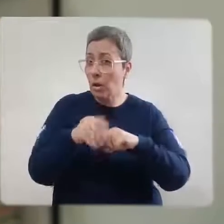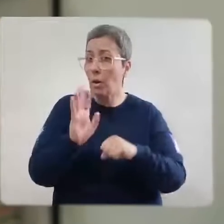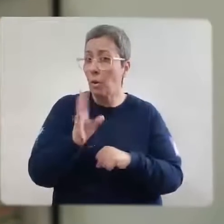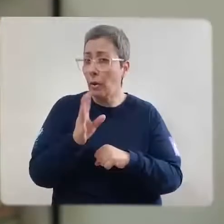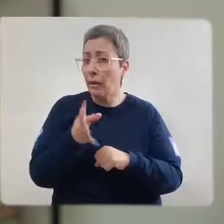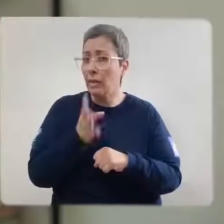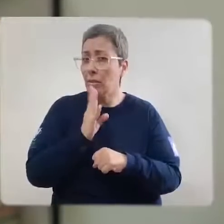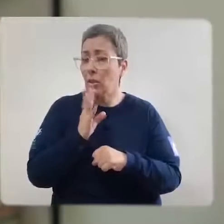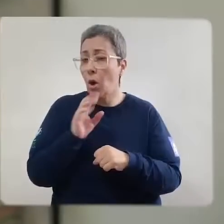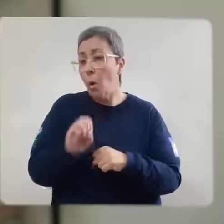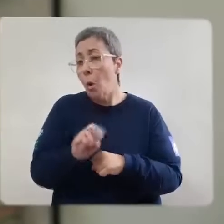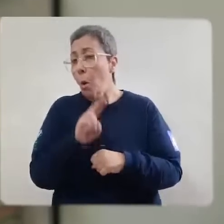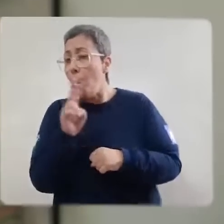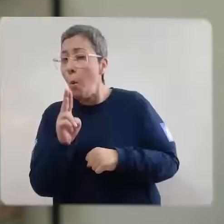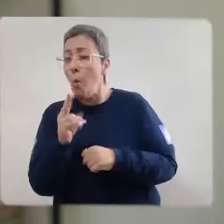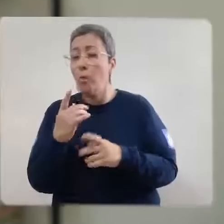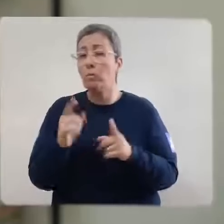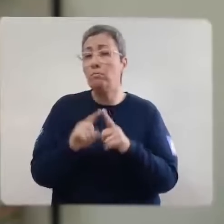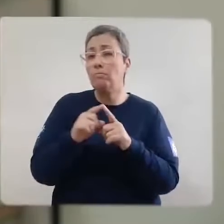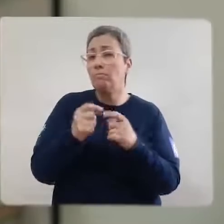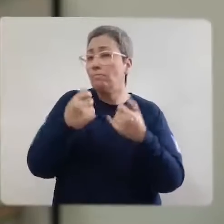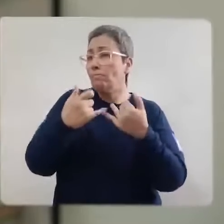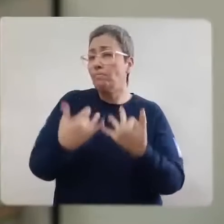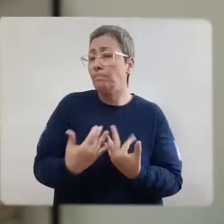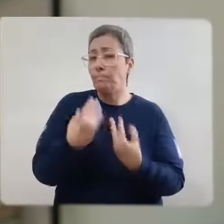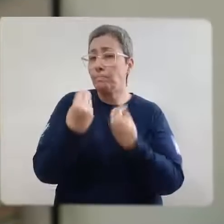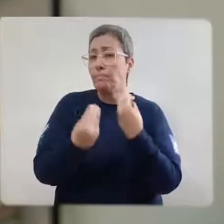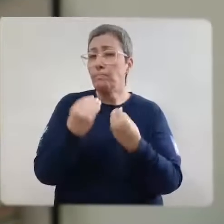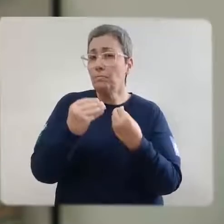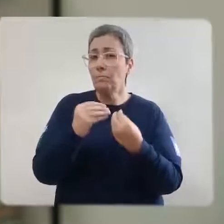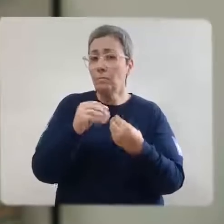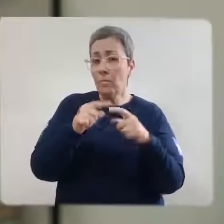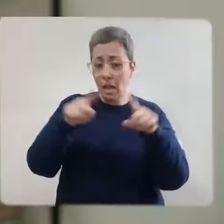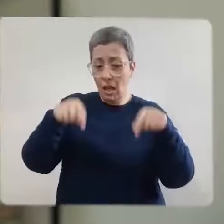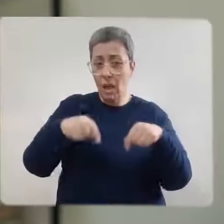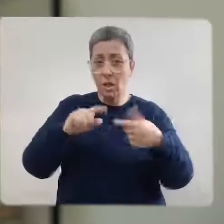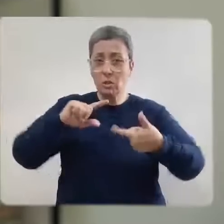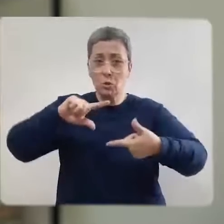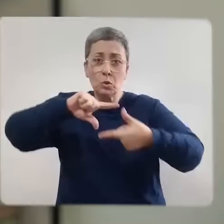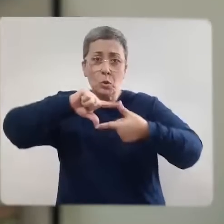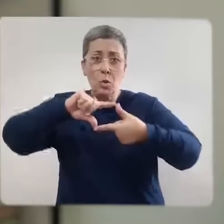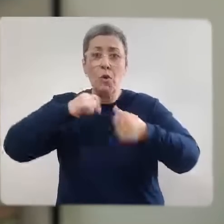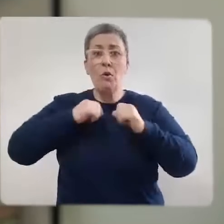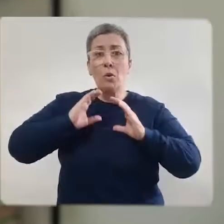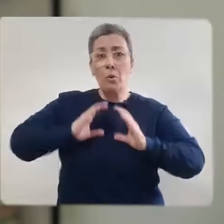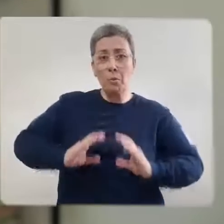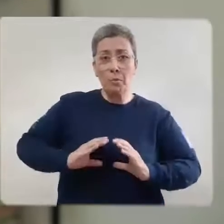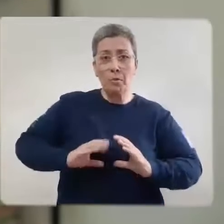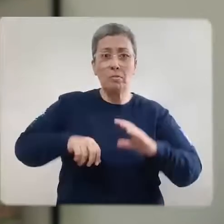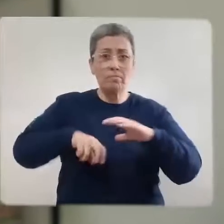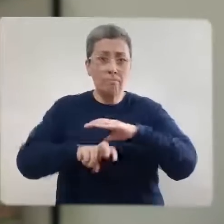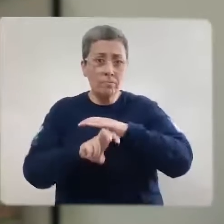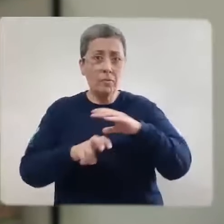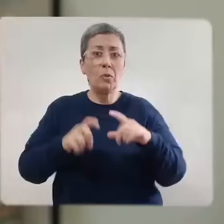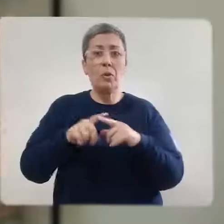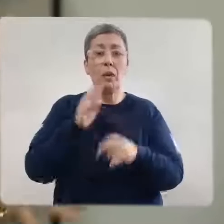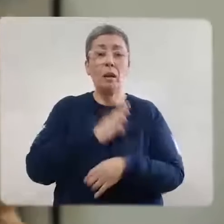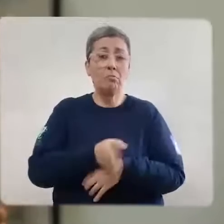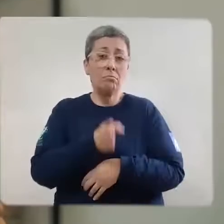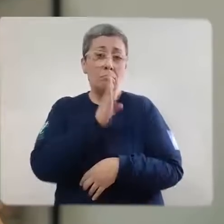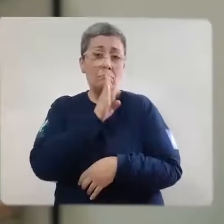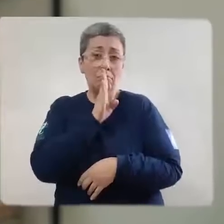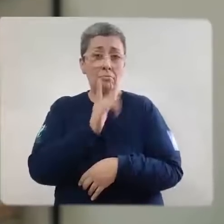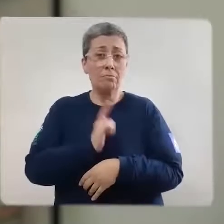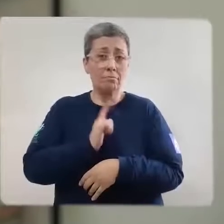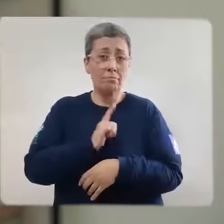tem desenvolvido, ou será que nós estamos falando de enquadrá-la num comportamento que eu gostaria, onde ela fique